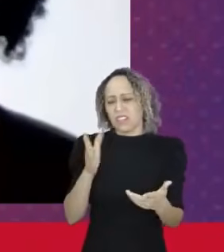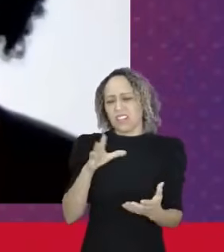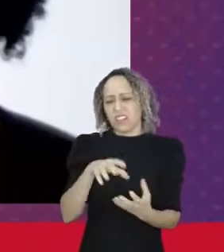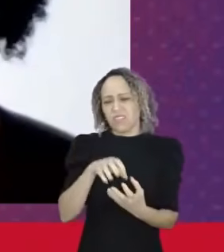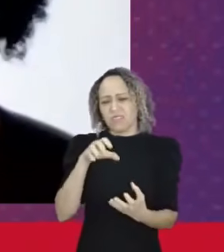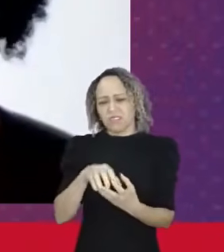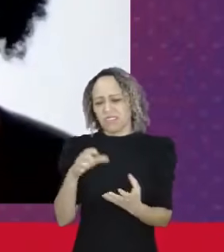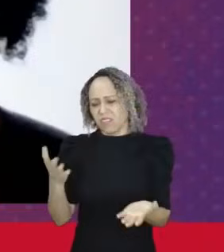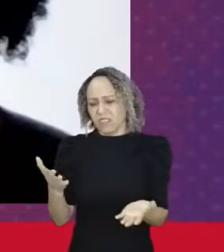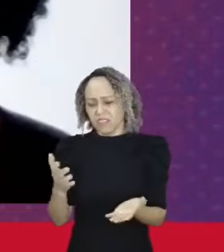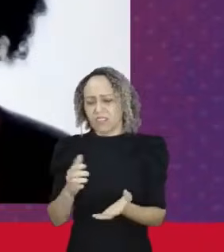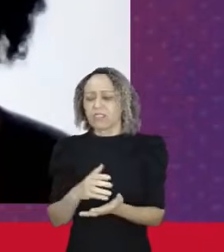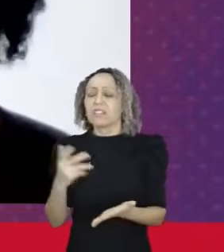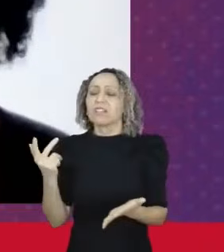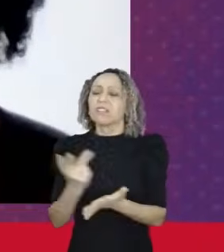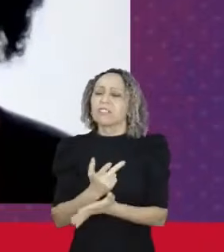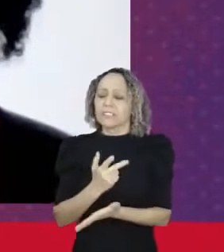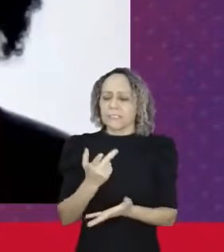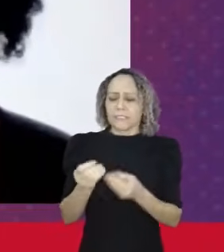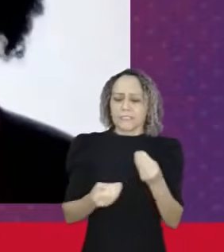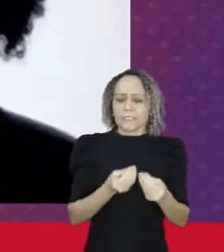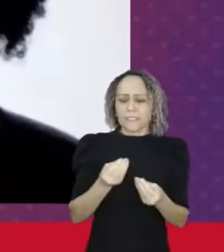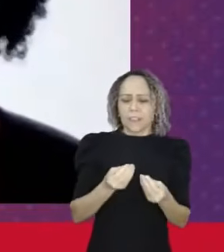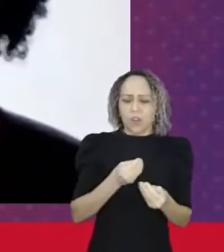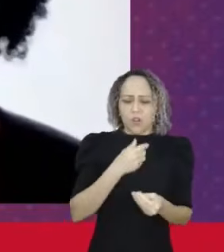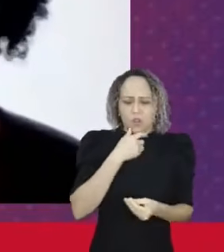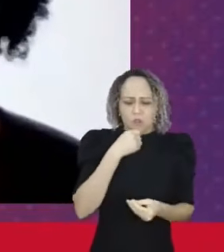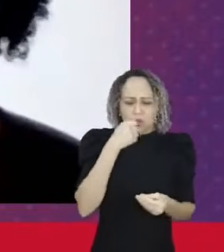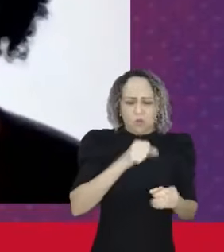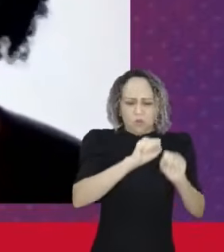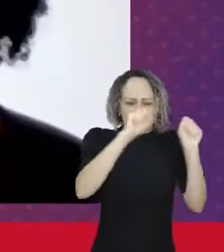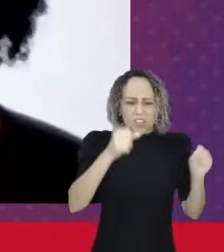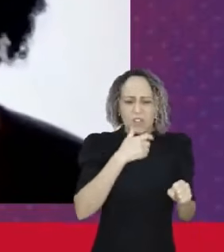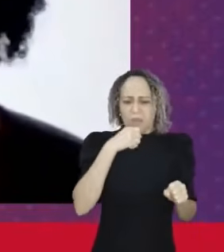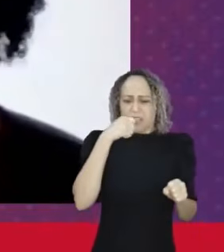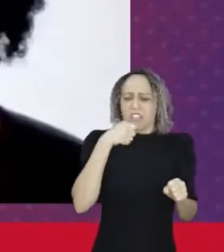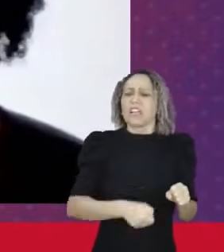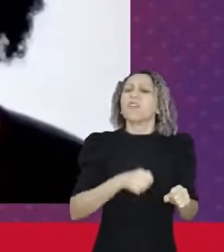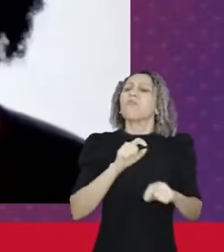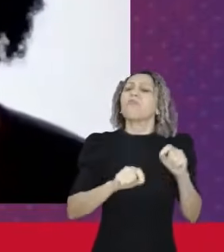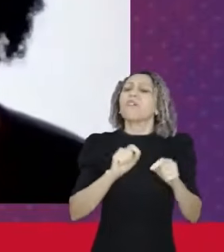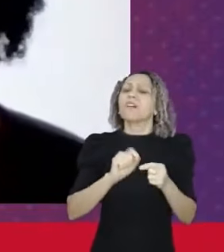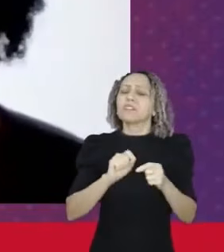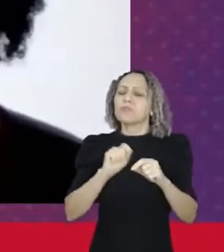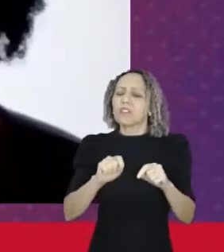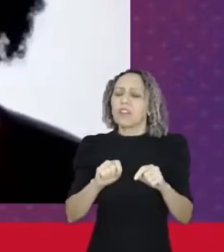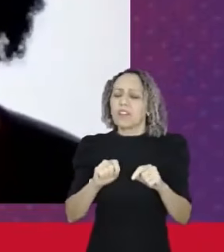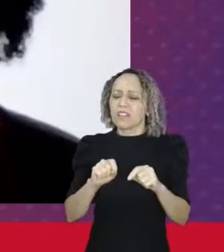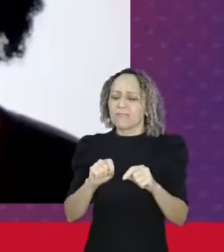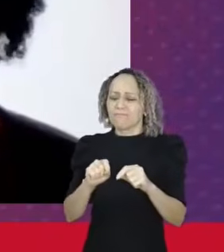estruturação dos estados, das relações de poder e da